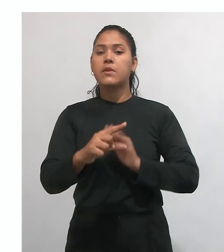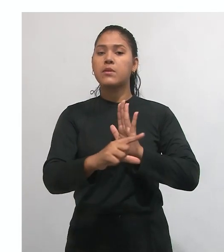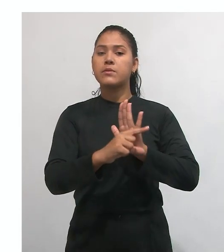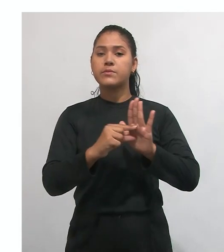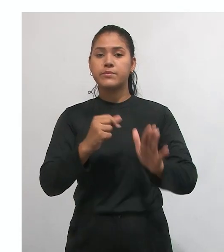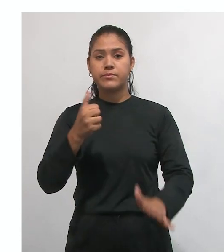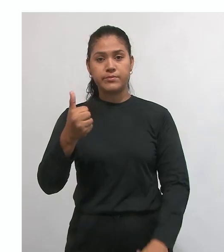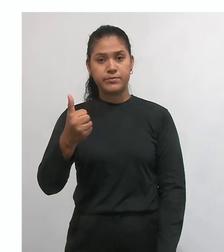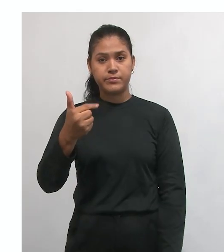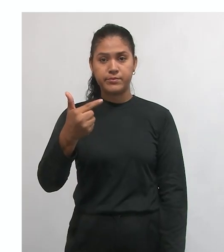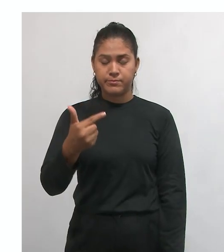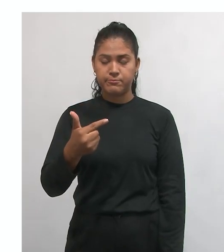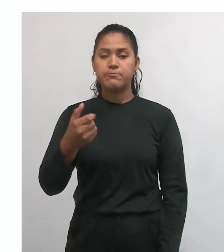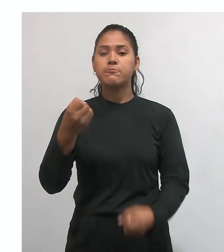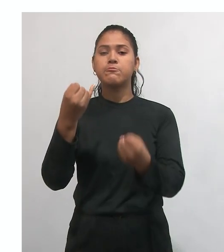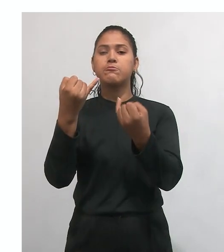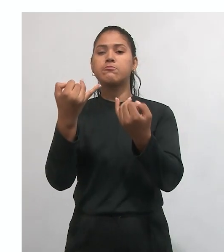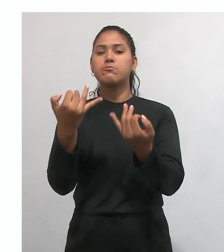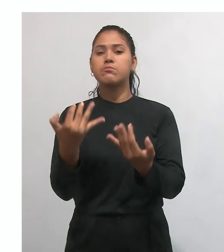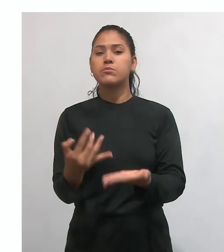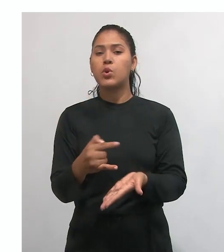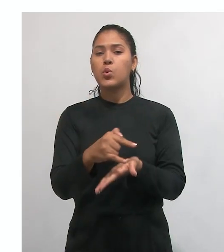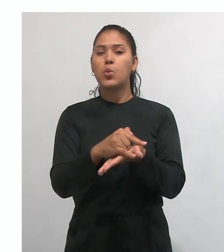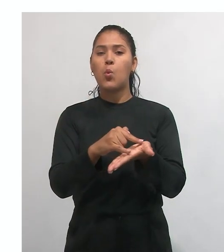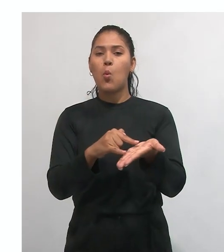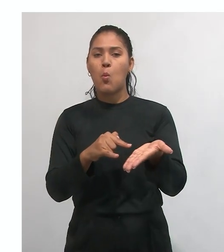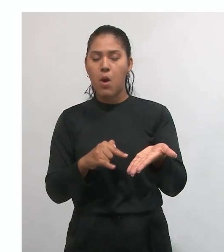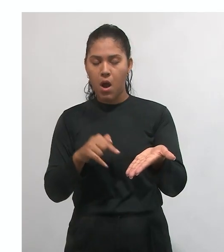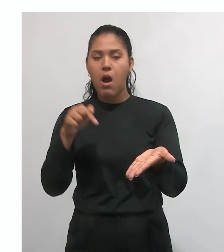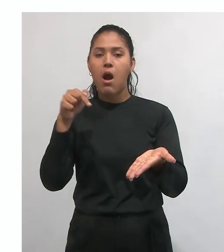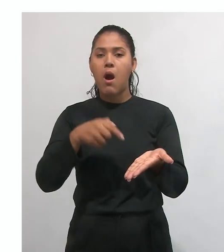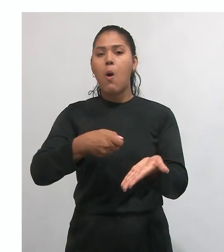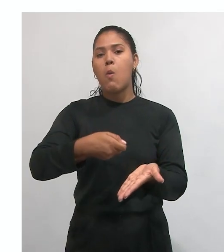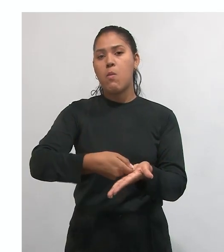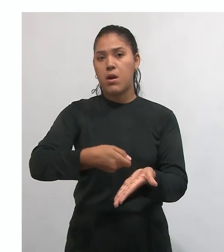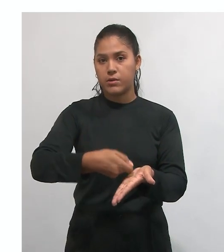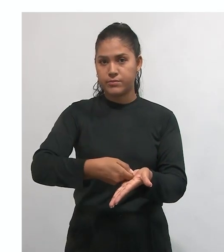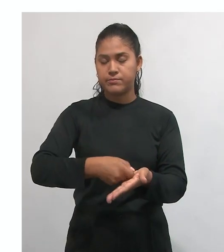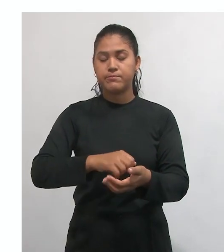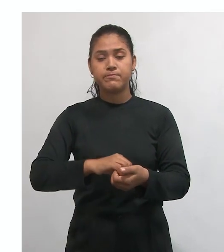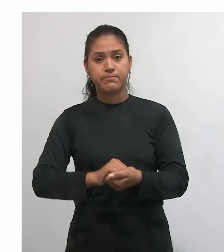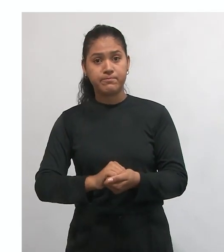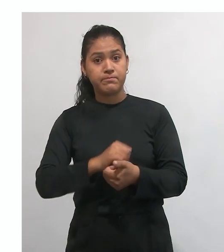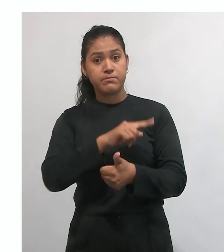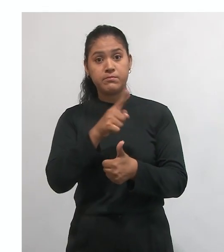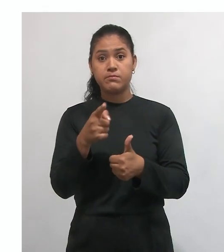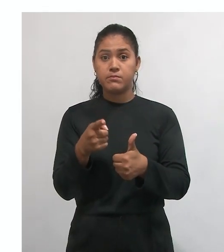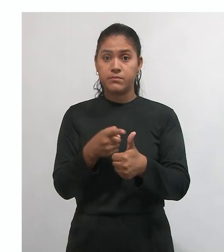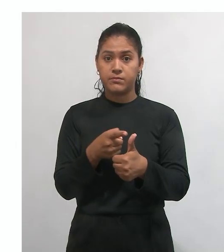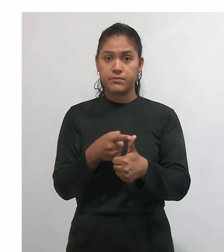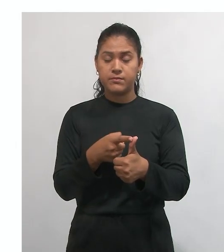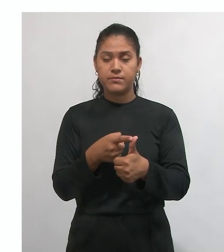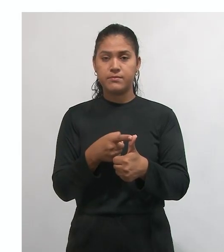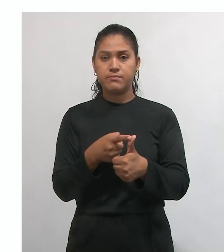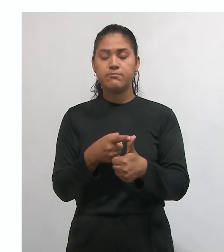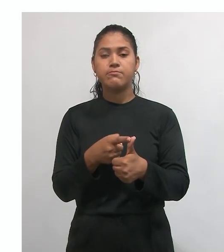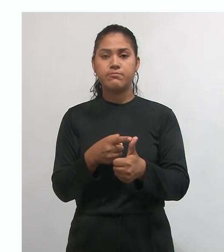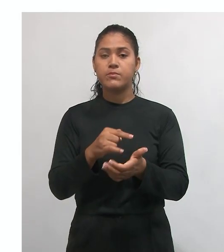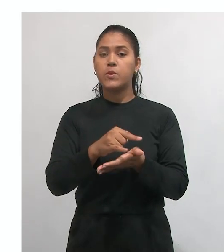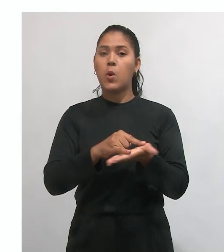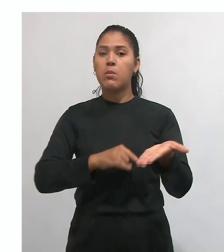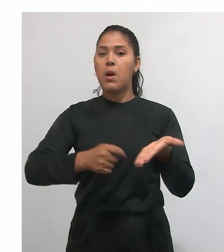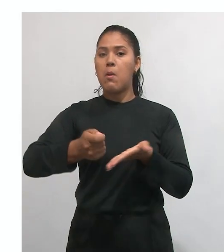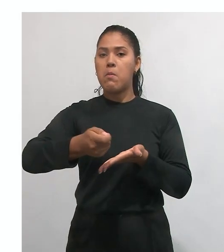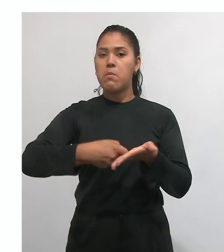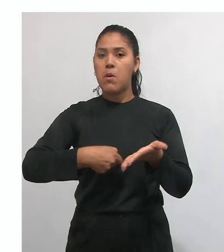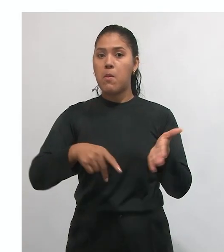12º artigo, principalmente, porque vem falando dos documentos que vocês precisarão ter. Primeiro,